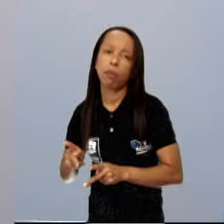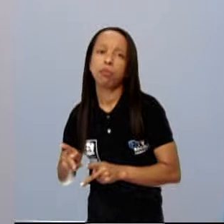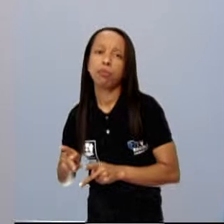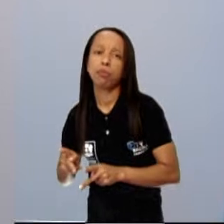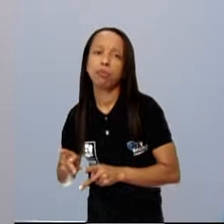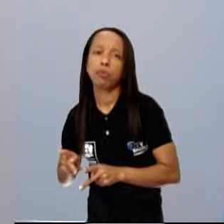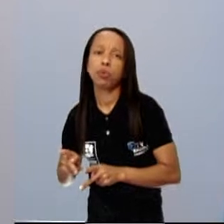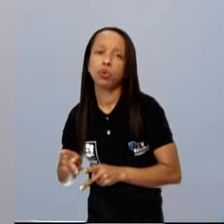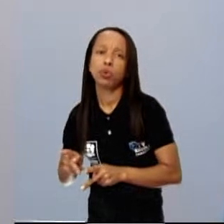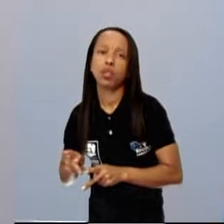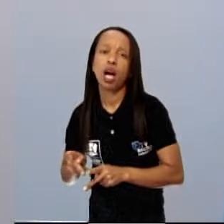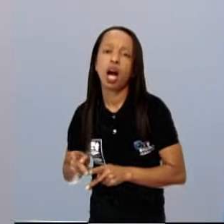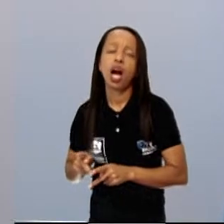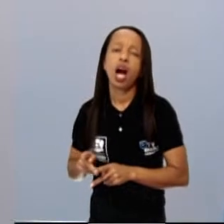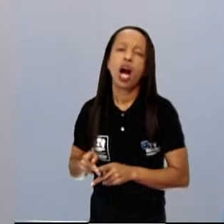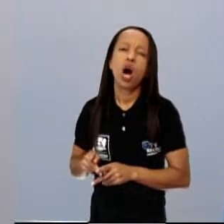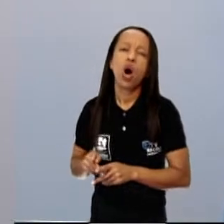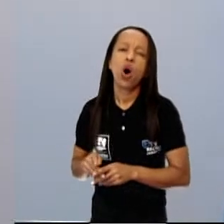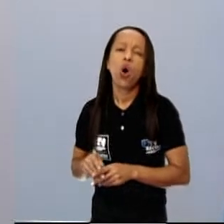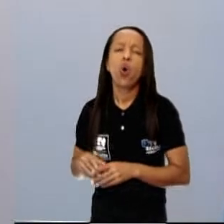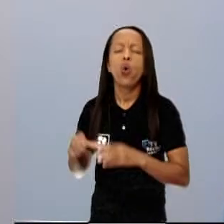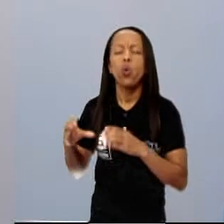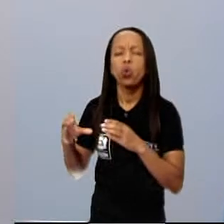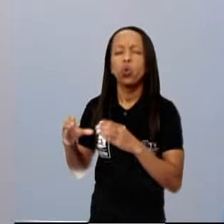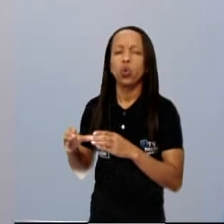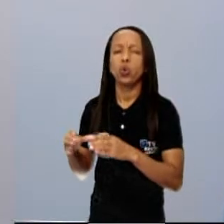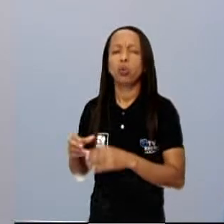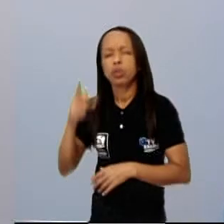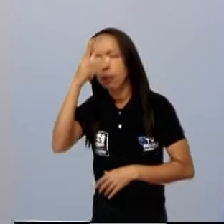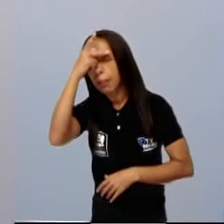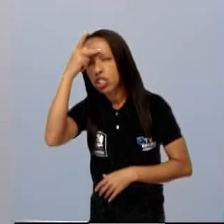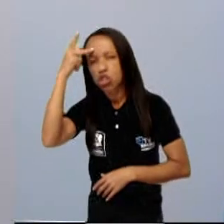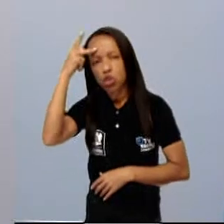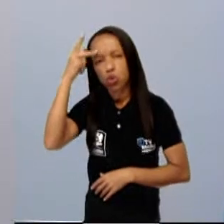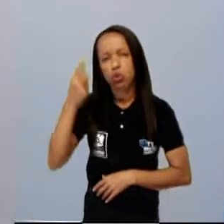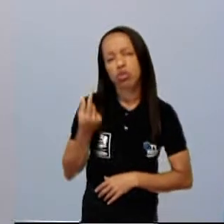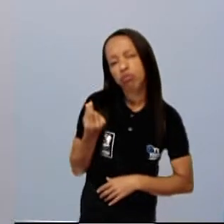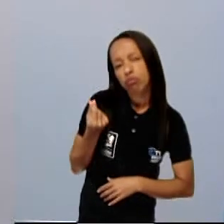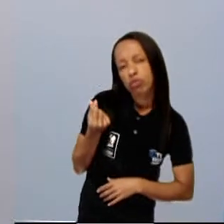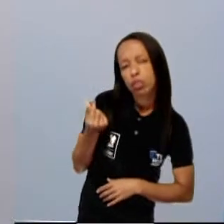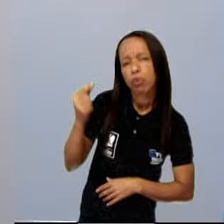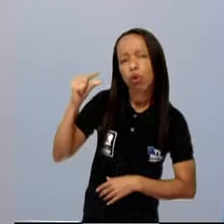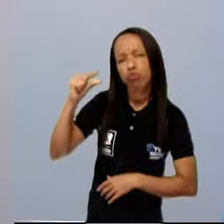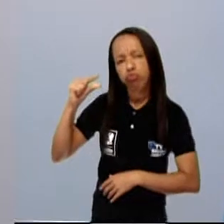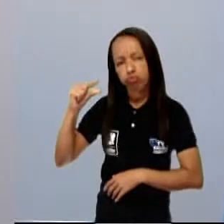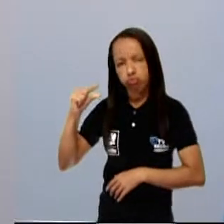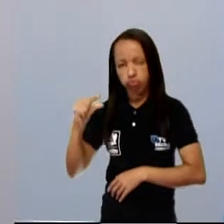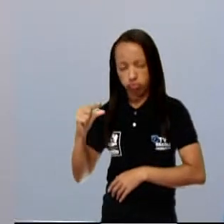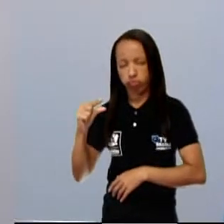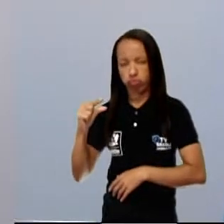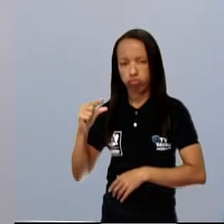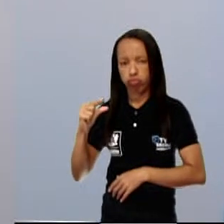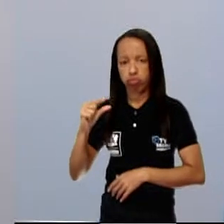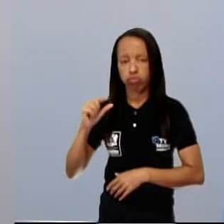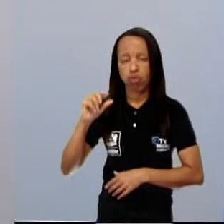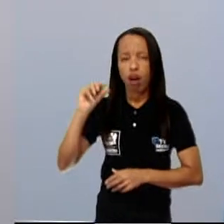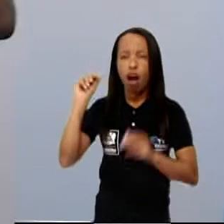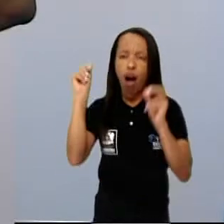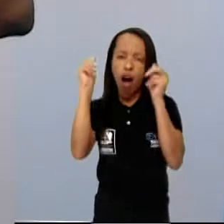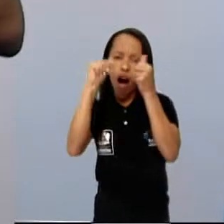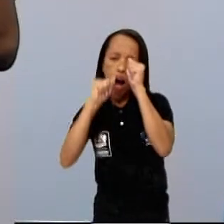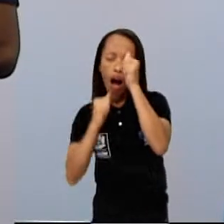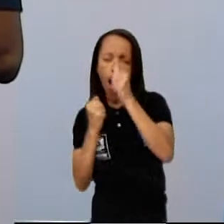a pessoas que ganhavam menos, artesãos, tá certo? As pessoas que trabalhavam para realizar